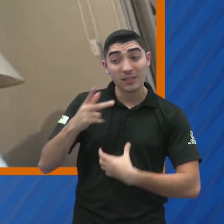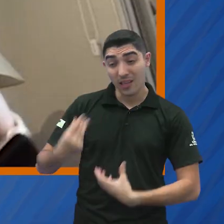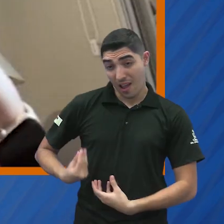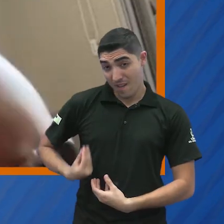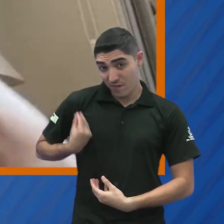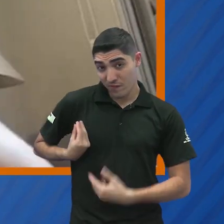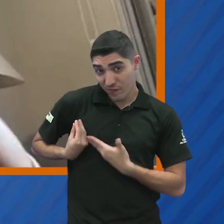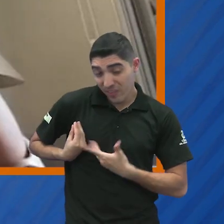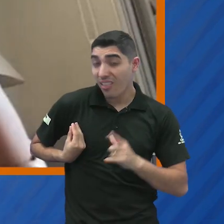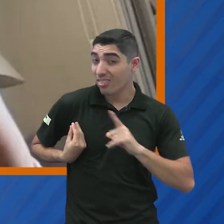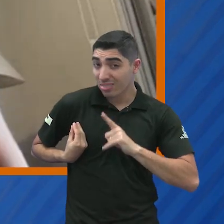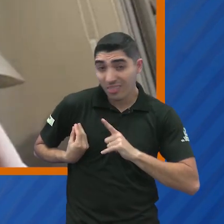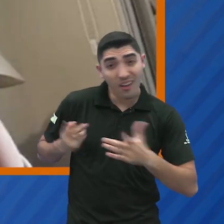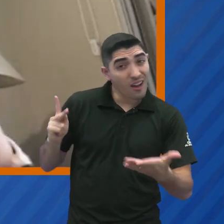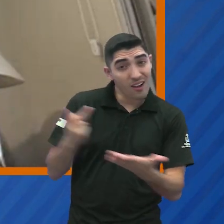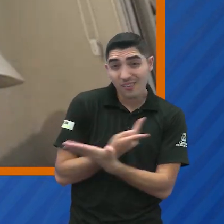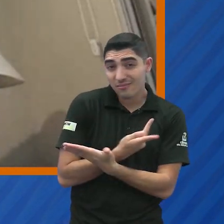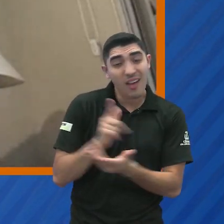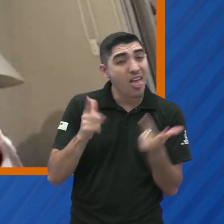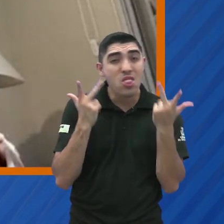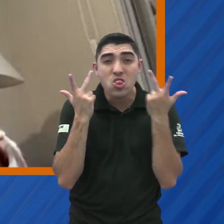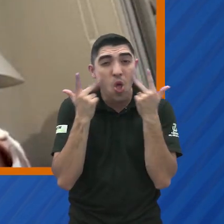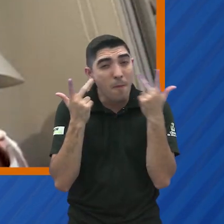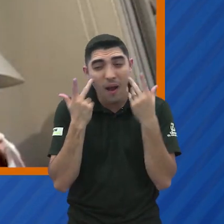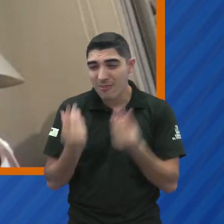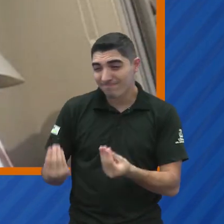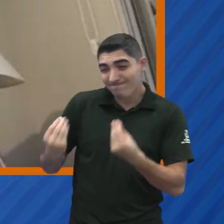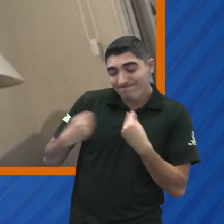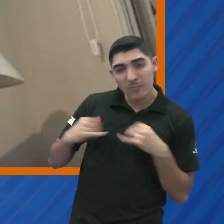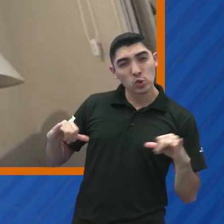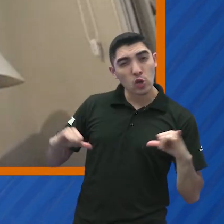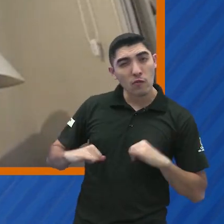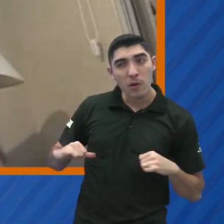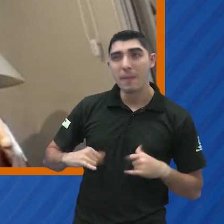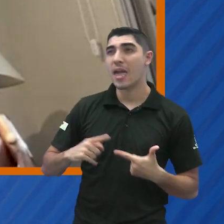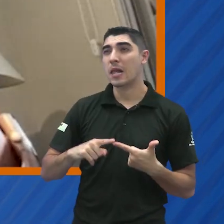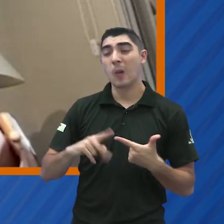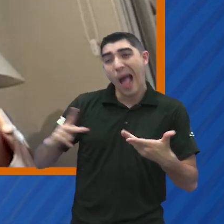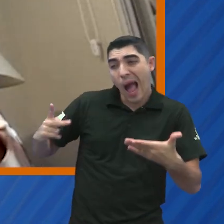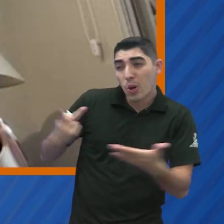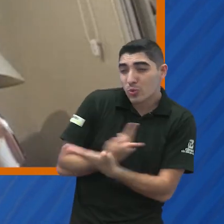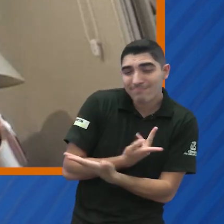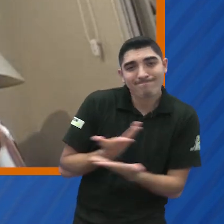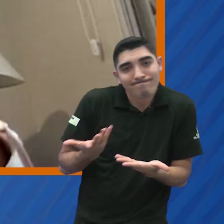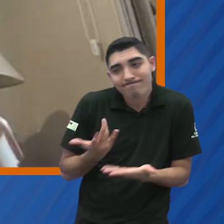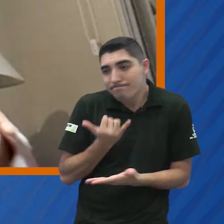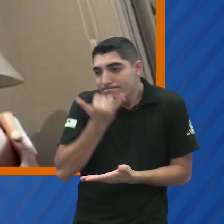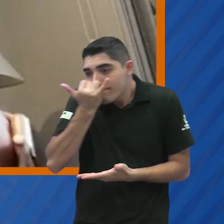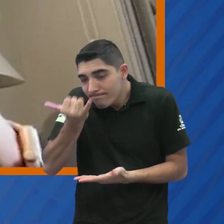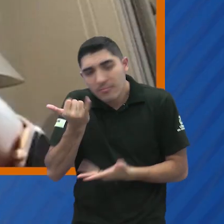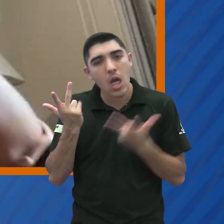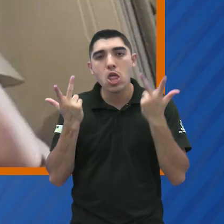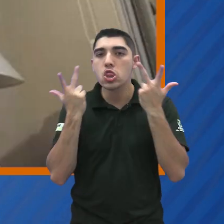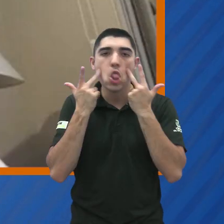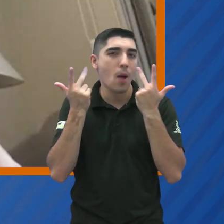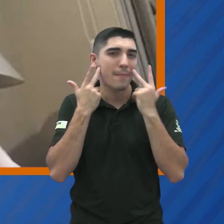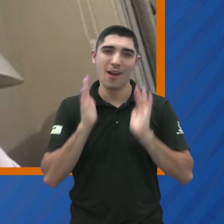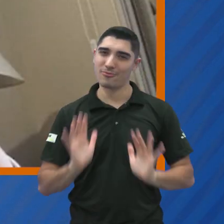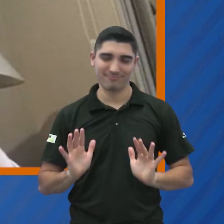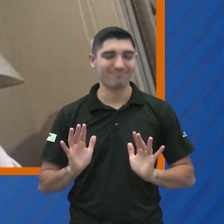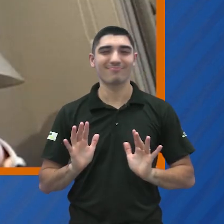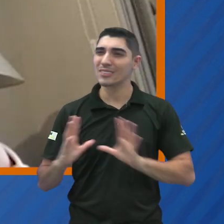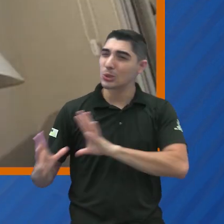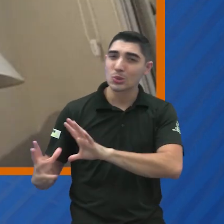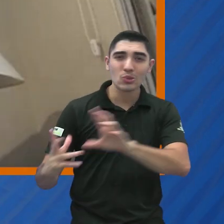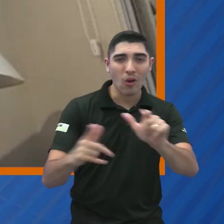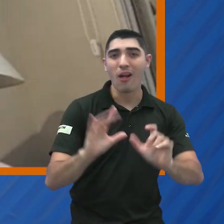cenário, e a vida traz outras coisas. E tá tudo bem ficar frustrado, tá tudo bem as coisas não saírem exatamente do jeito que a gente